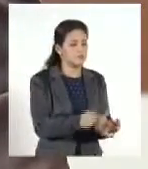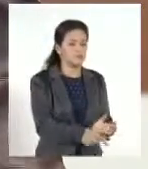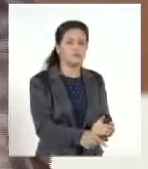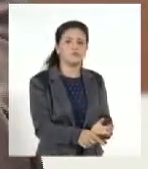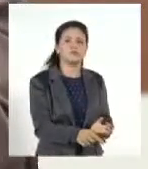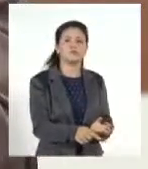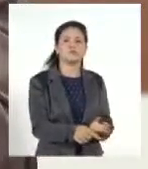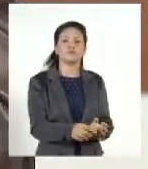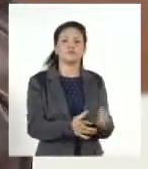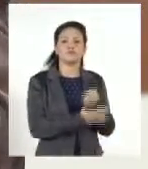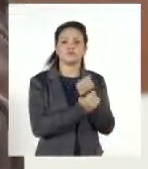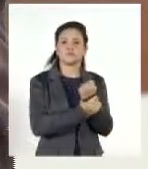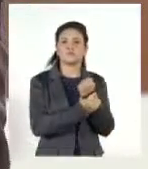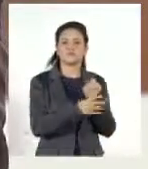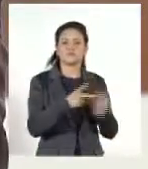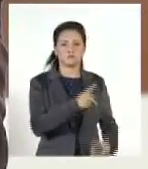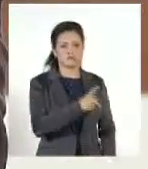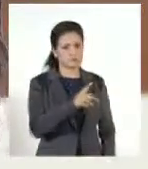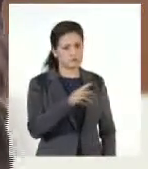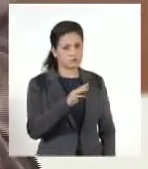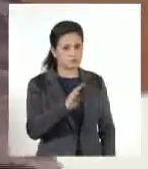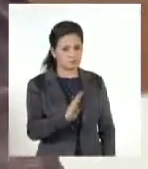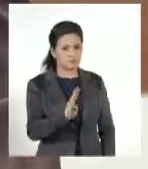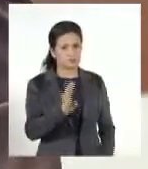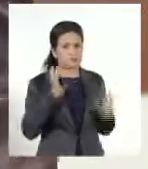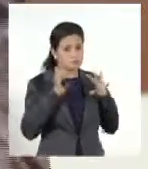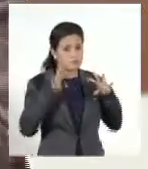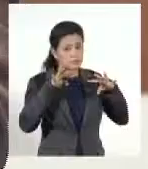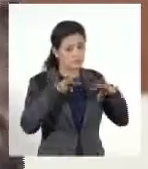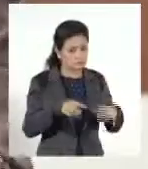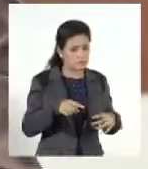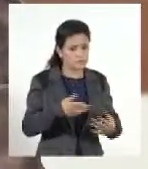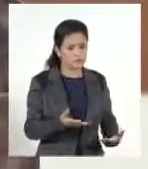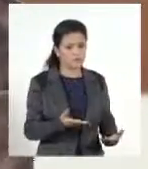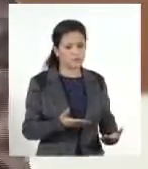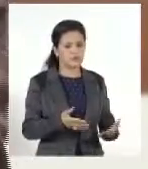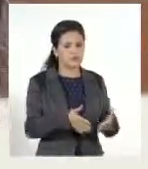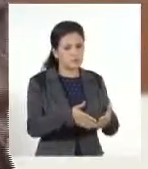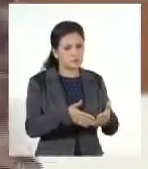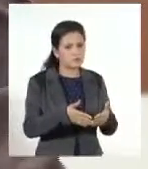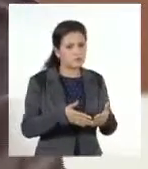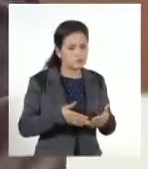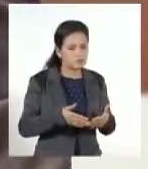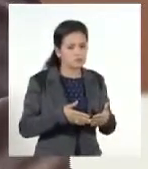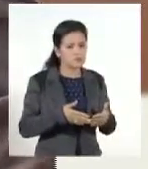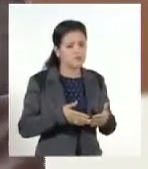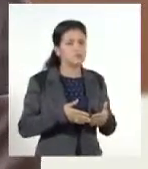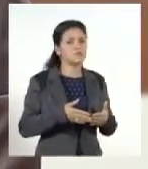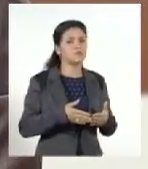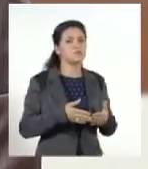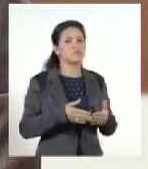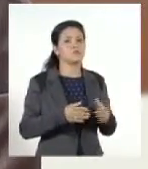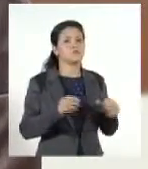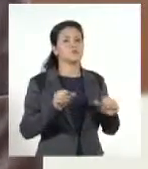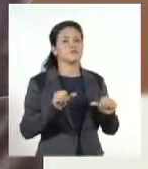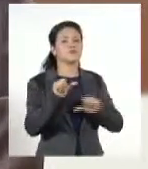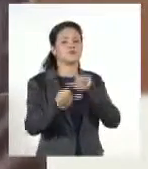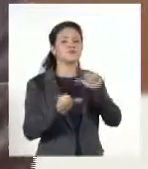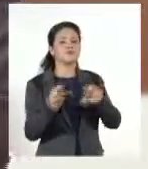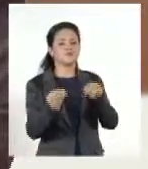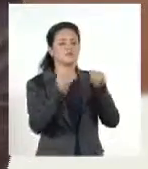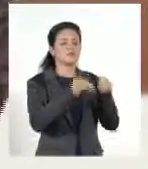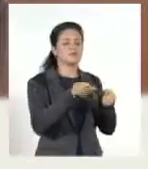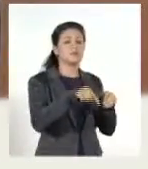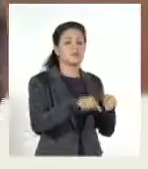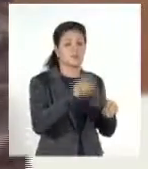Pública, dar uma atenção. Eu queria pedir a Vossa Excelência que pudéssemos antecipar para amanhã, para que pudéssemos dar atenção. É um